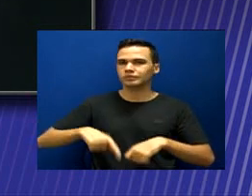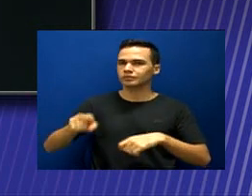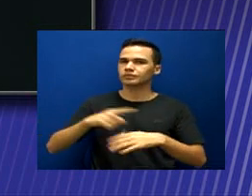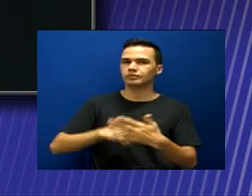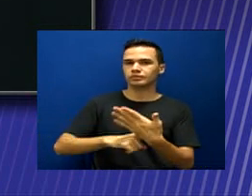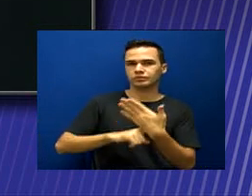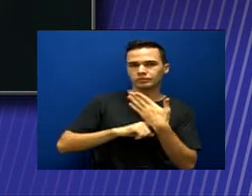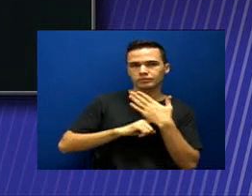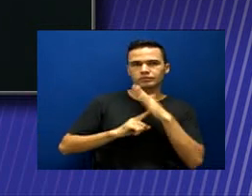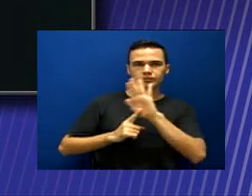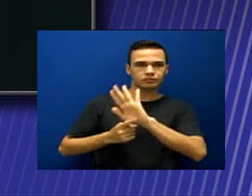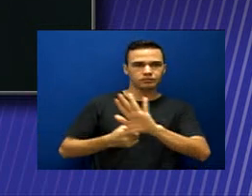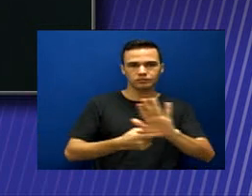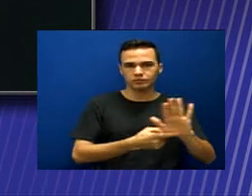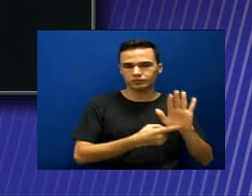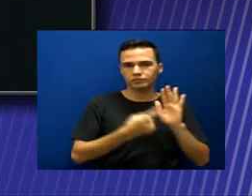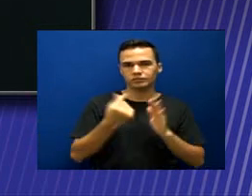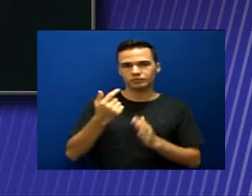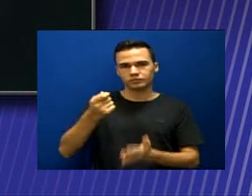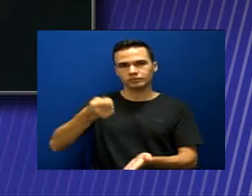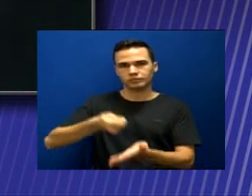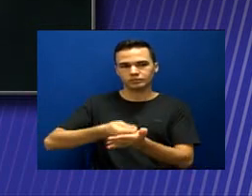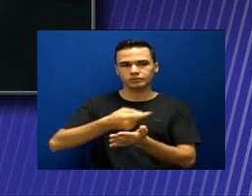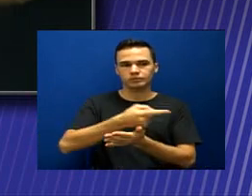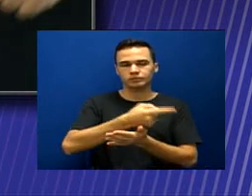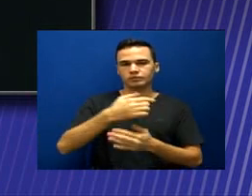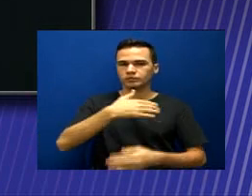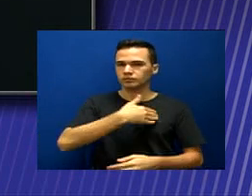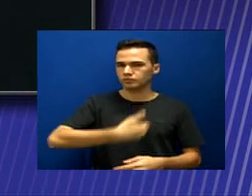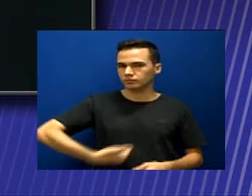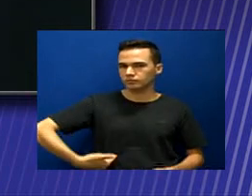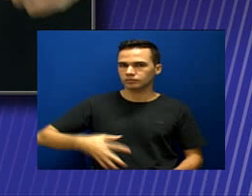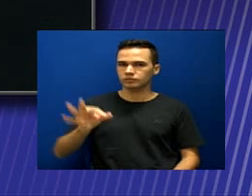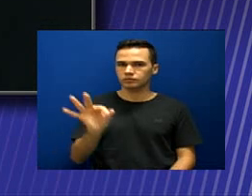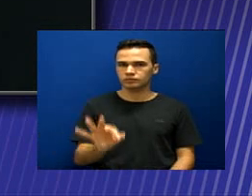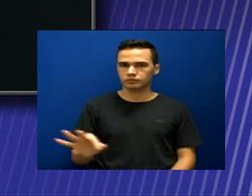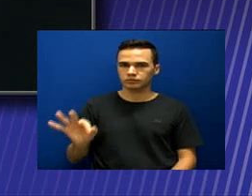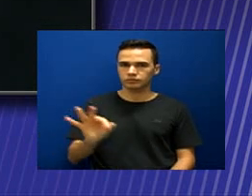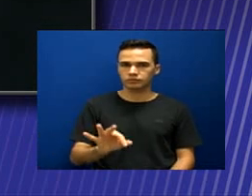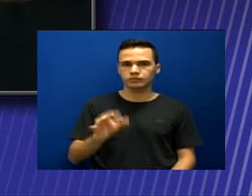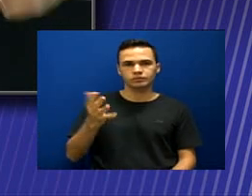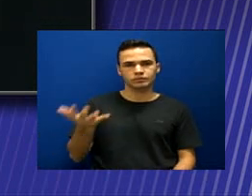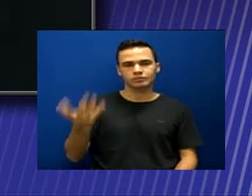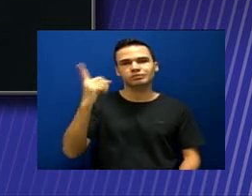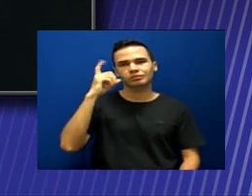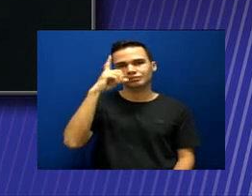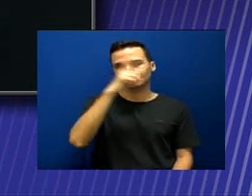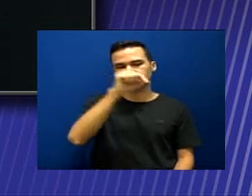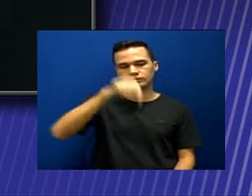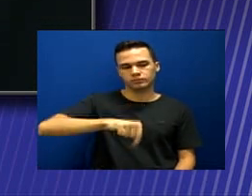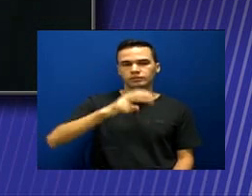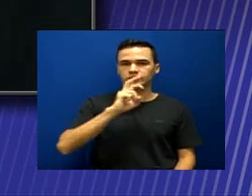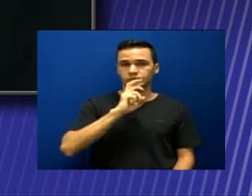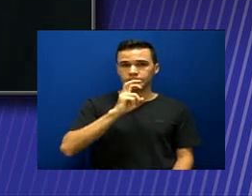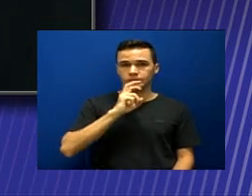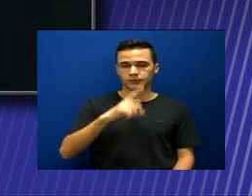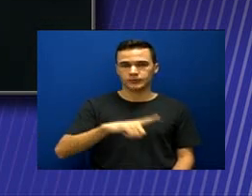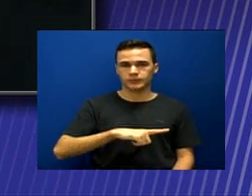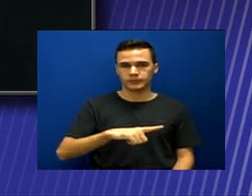imprescindível para buscar recursos no governo federal para um momento dificílimo que a cidade de